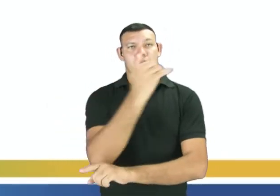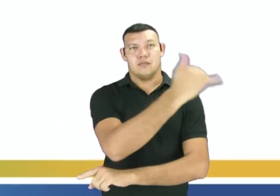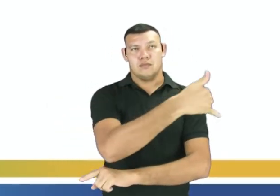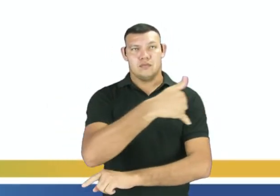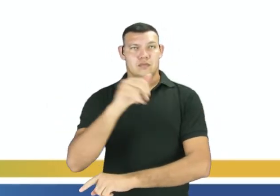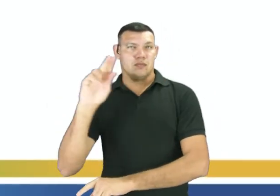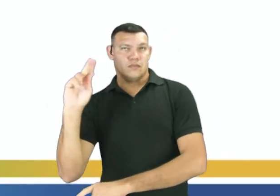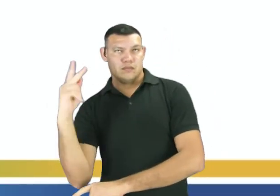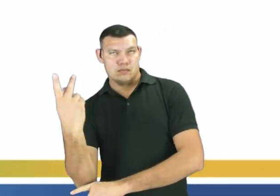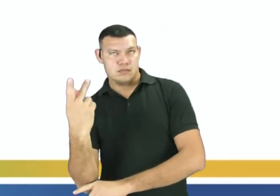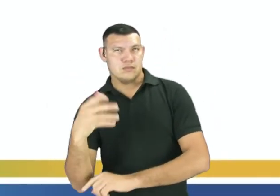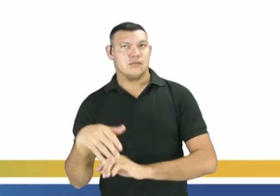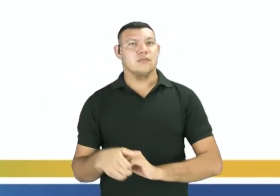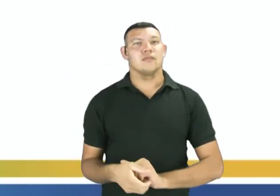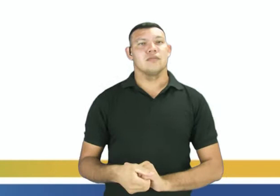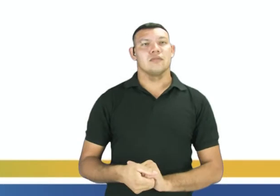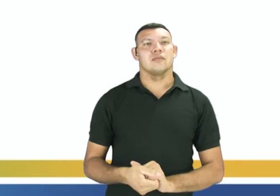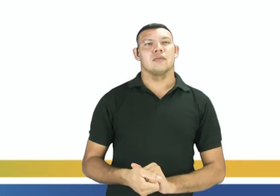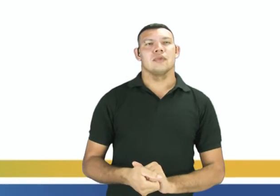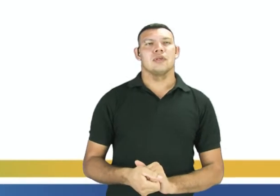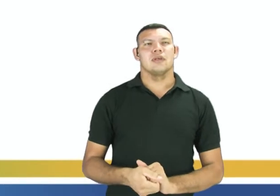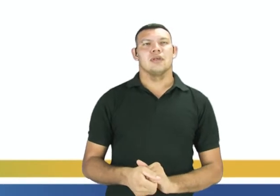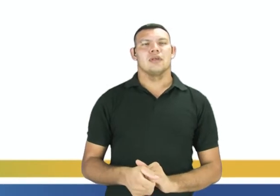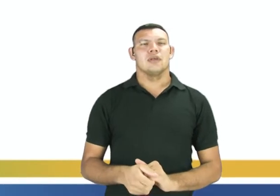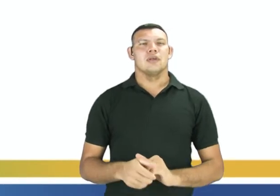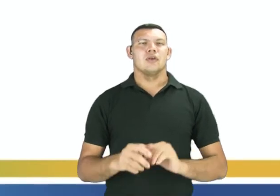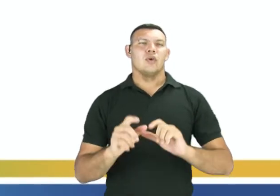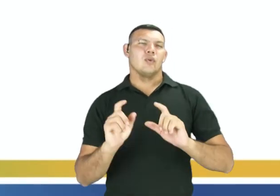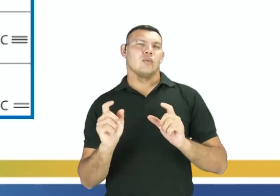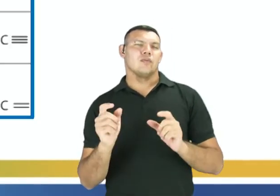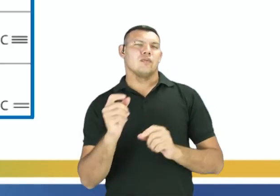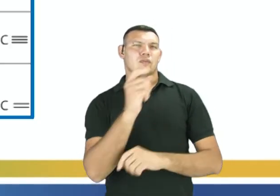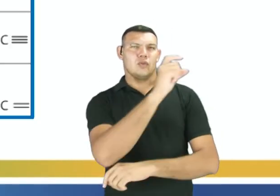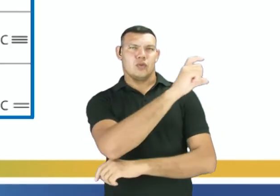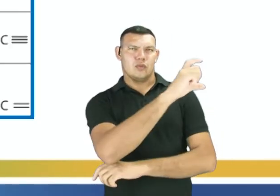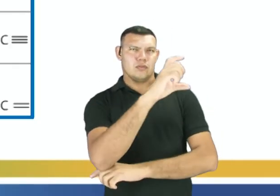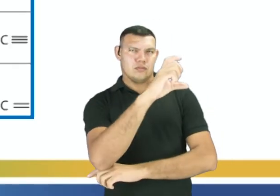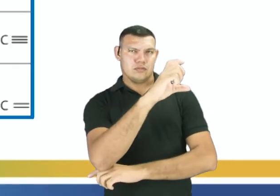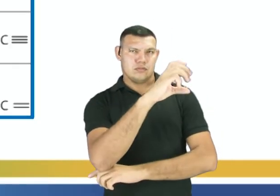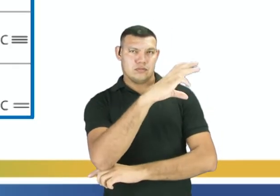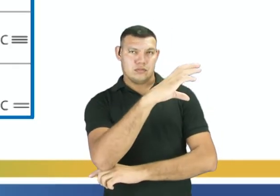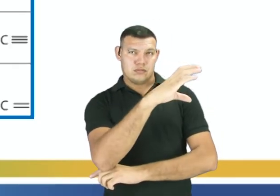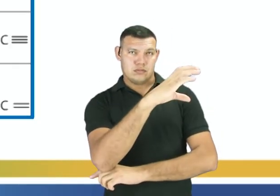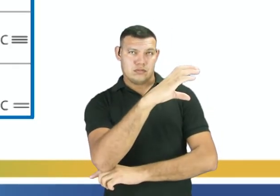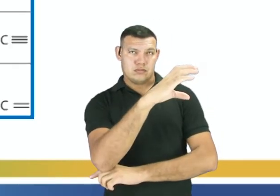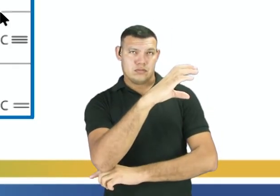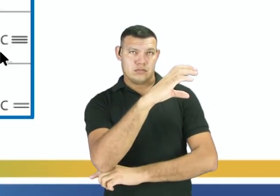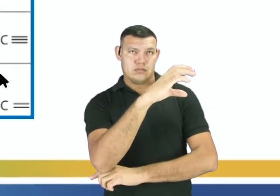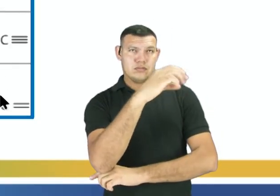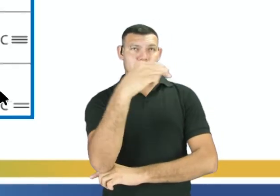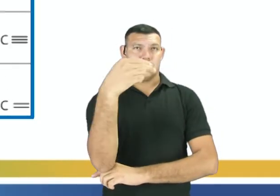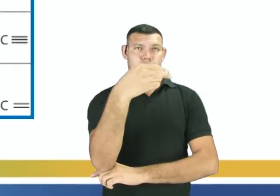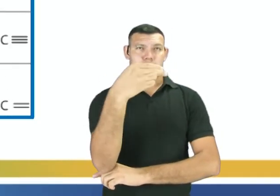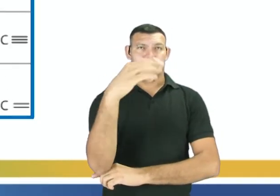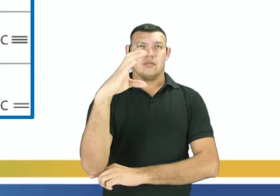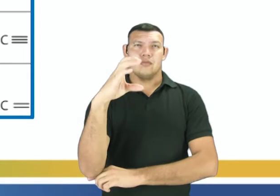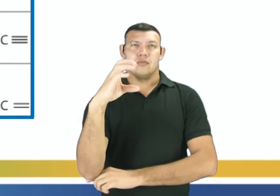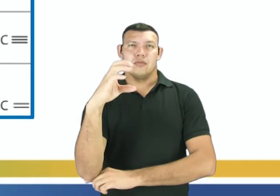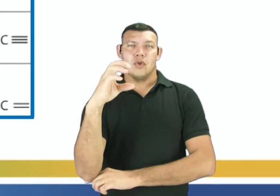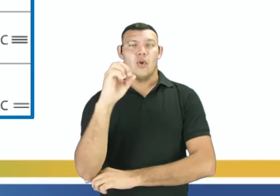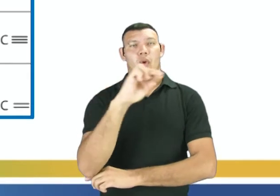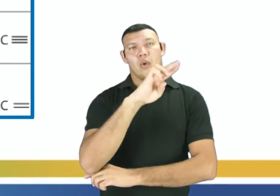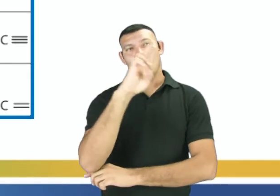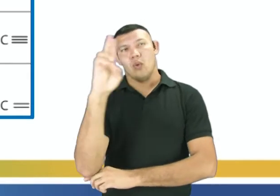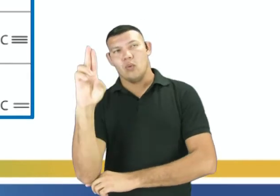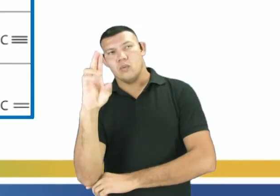e também de polo induzido e os tipos de cadeia saturada ou insaturada. Aqui está o exemplo de nossa base da ligação